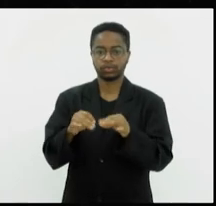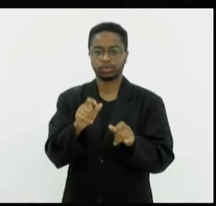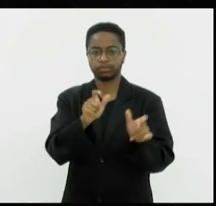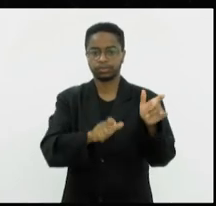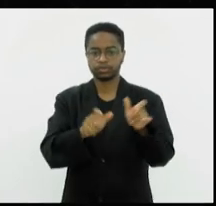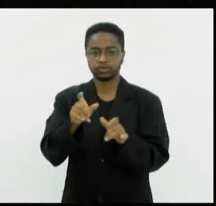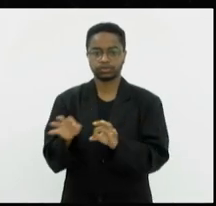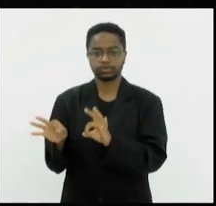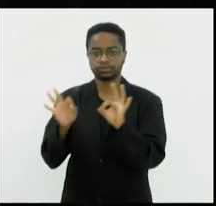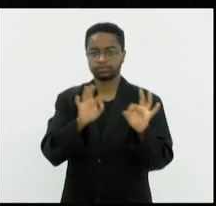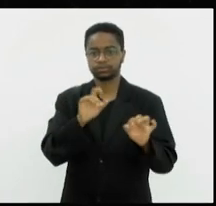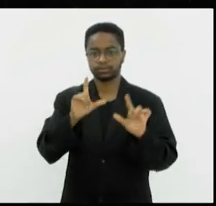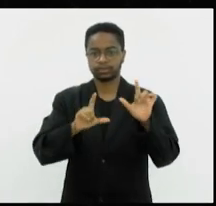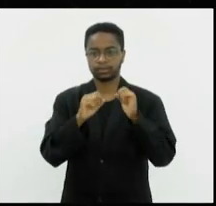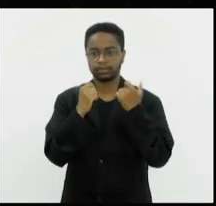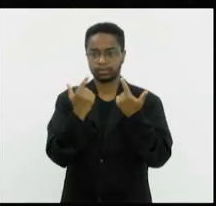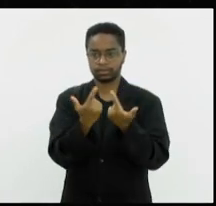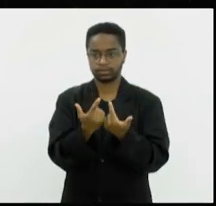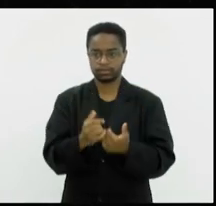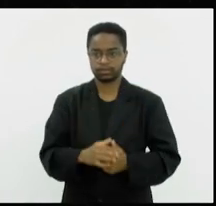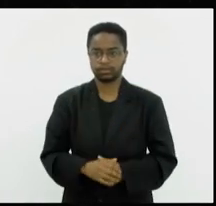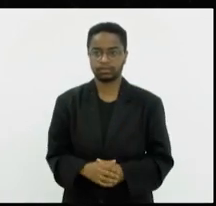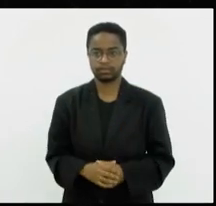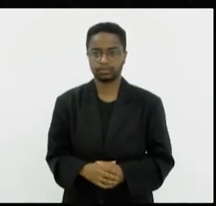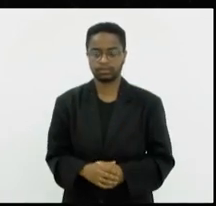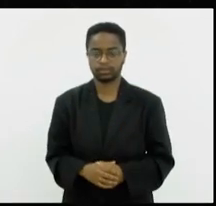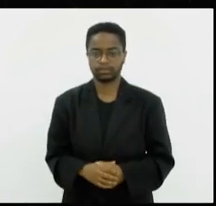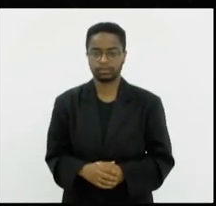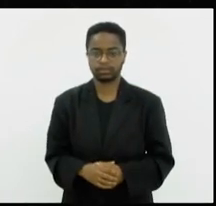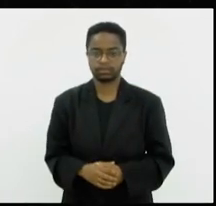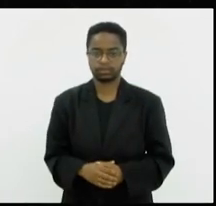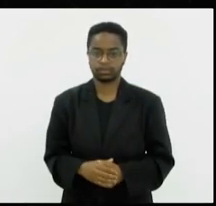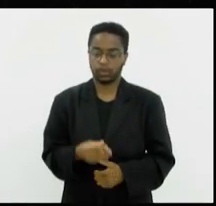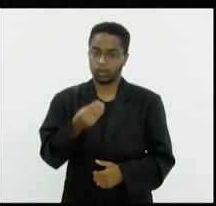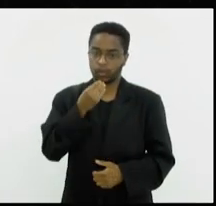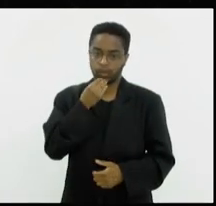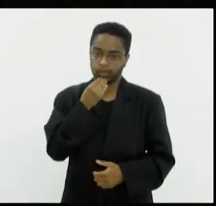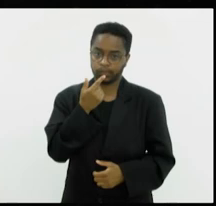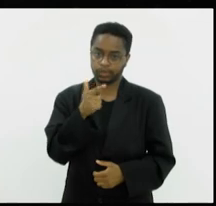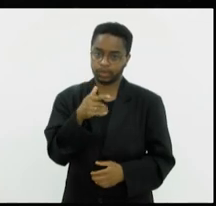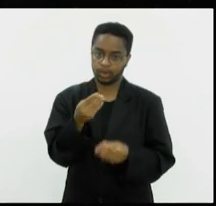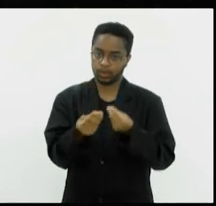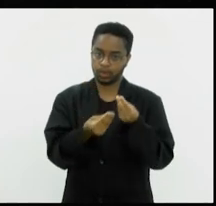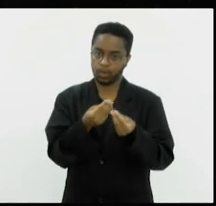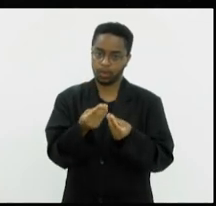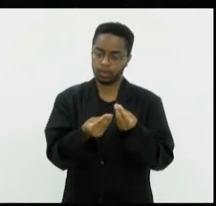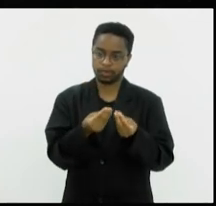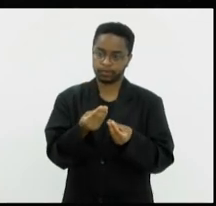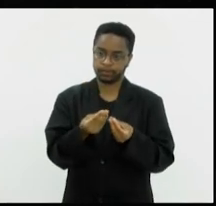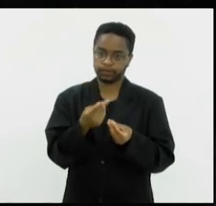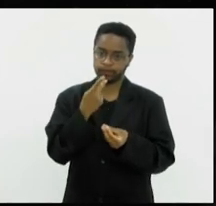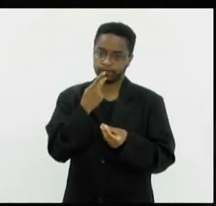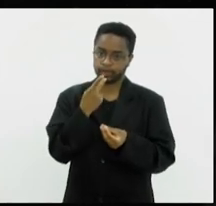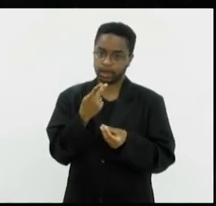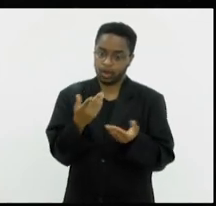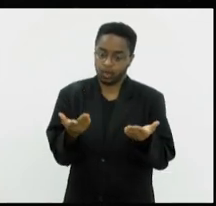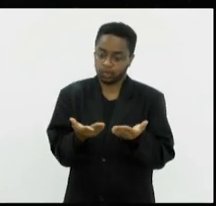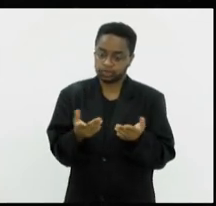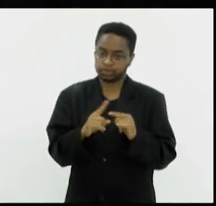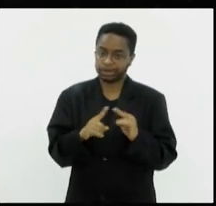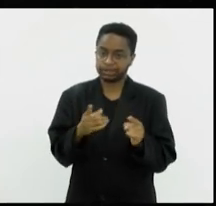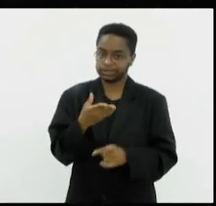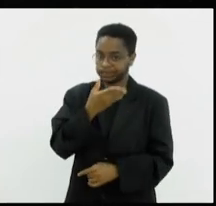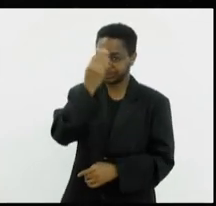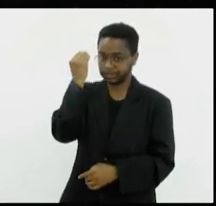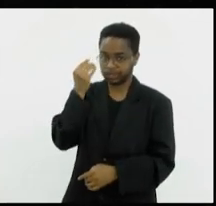nos acompanham pela TV alerge eh evidentemente não há como se fazer um relato do dia de hoje sem olhar